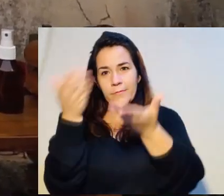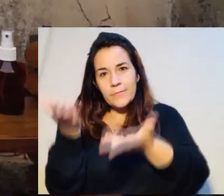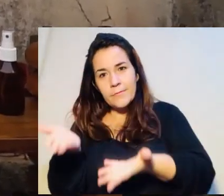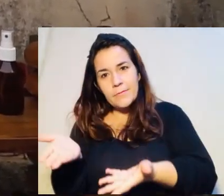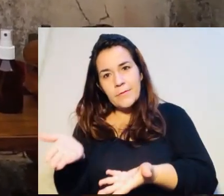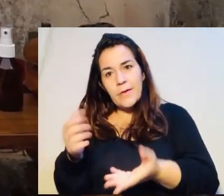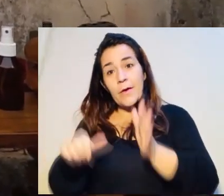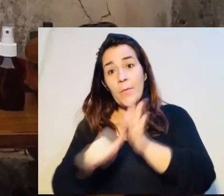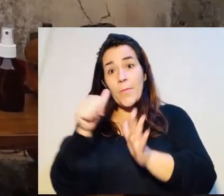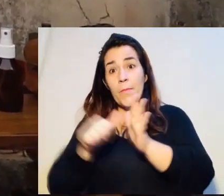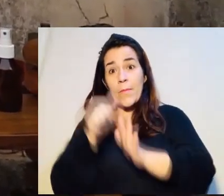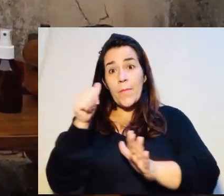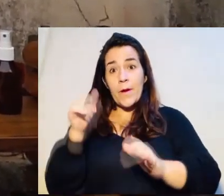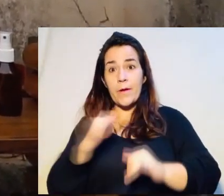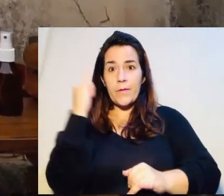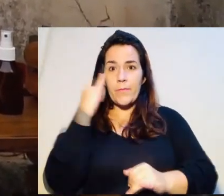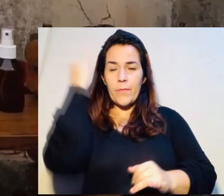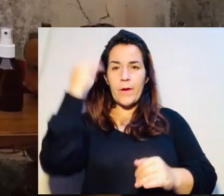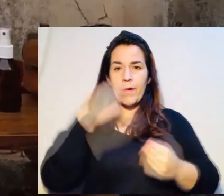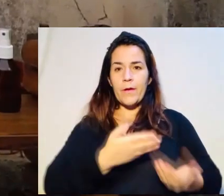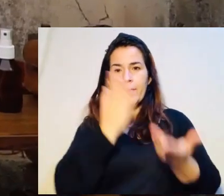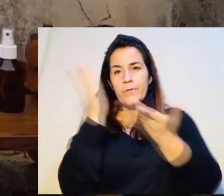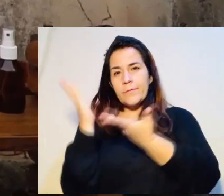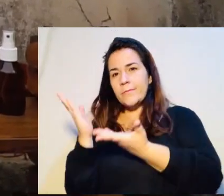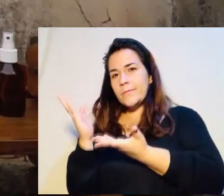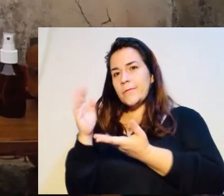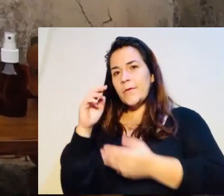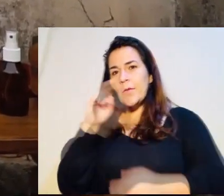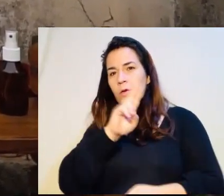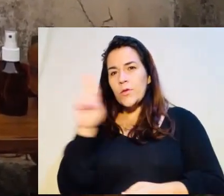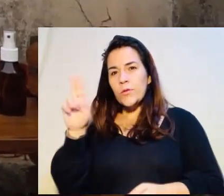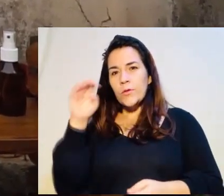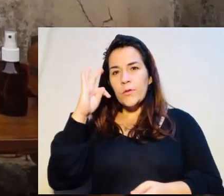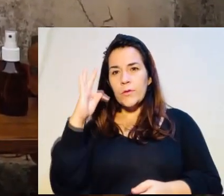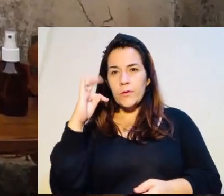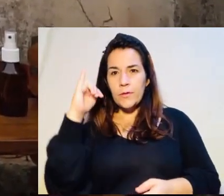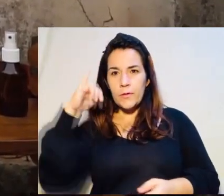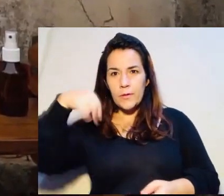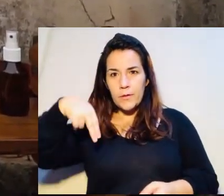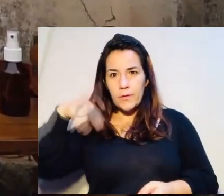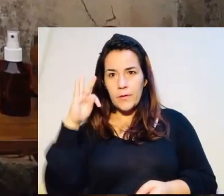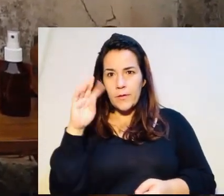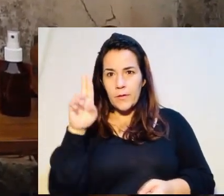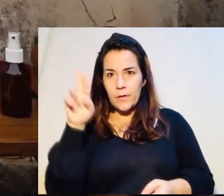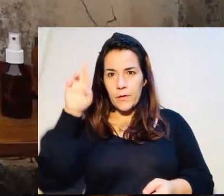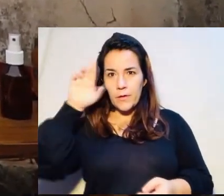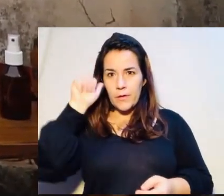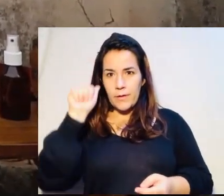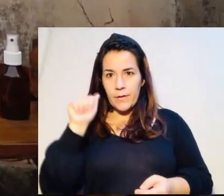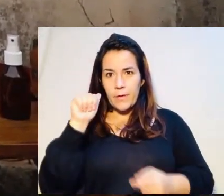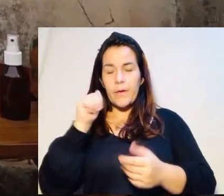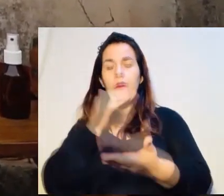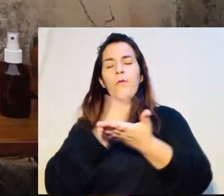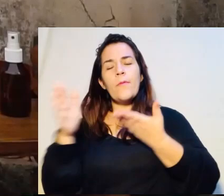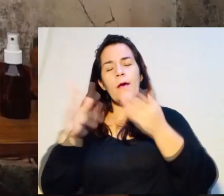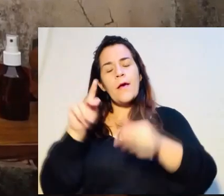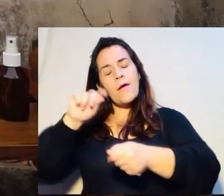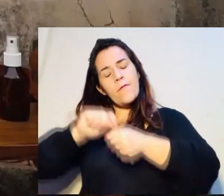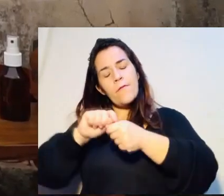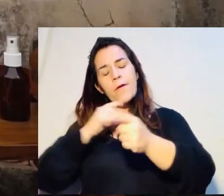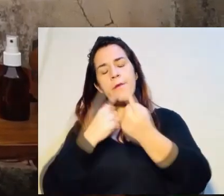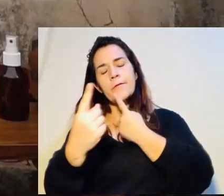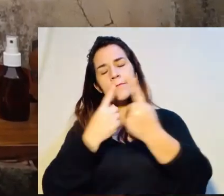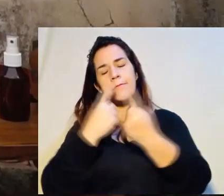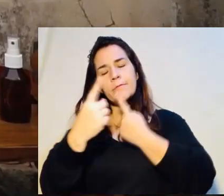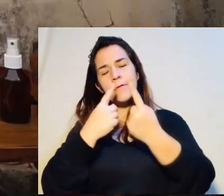Hoje eu trouxe aqui um primeiro preparo que é chamado de tintura. E conforme eu for fazendo,